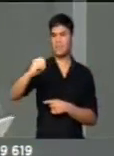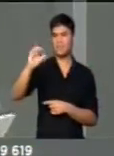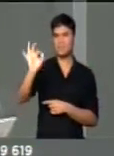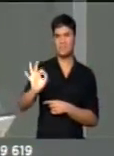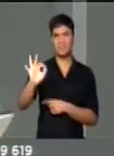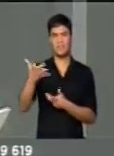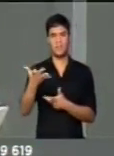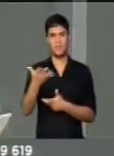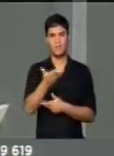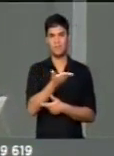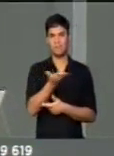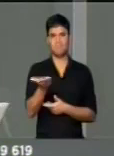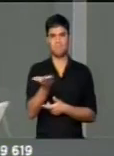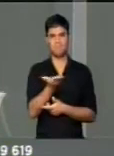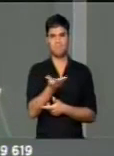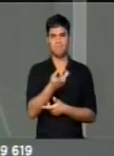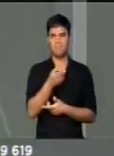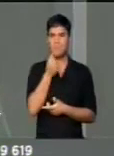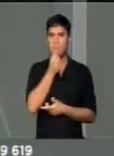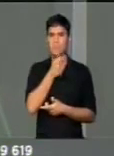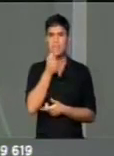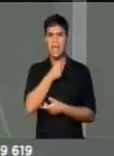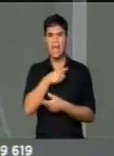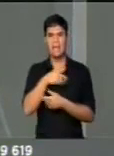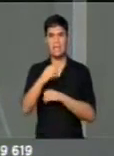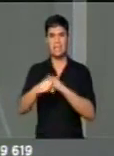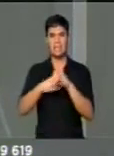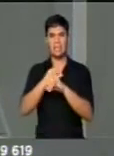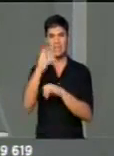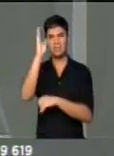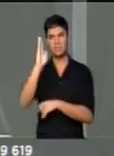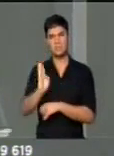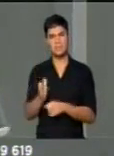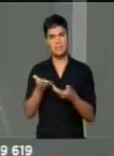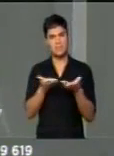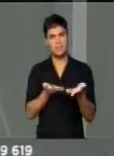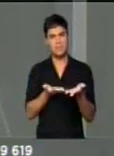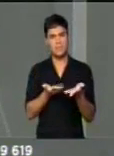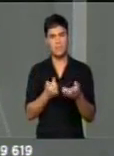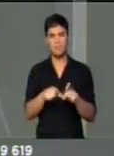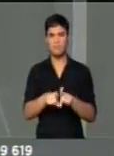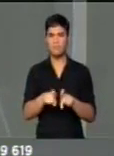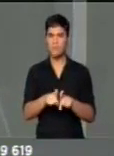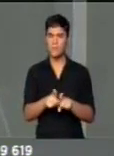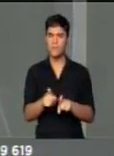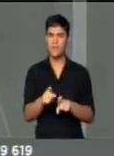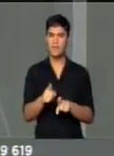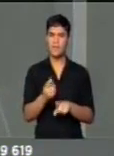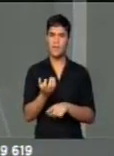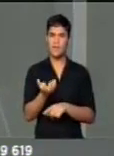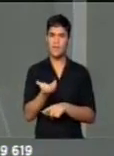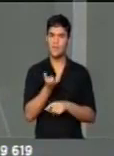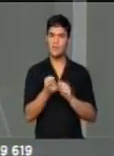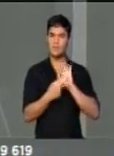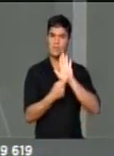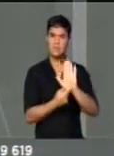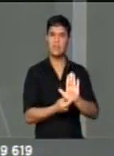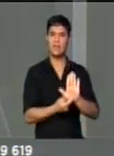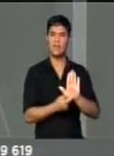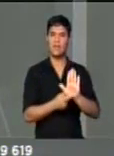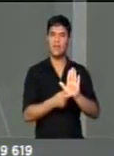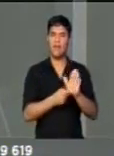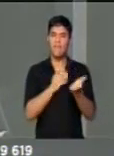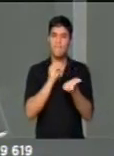30%. Motivo de piada para o nosso país. Mas mais que isso, senhor presidente, um país que deixou de